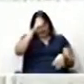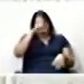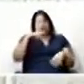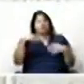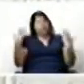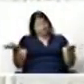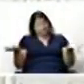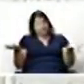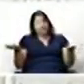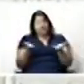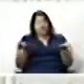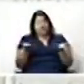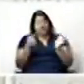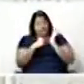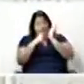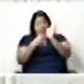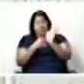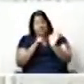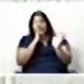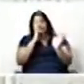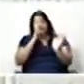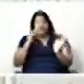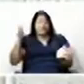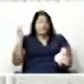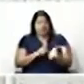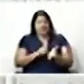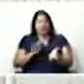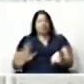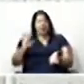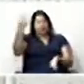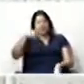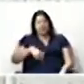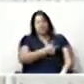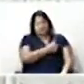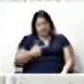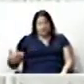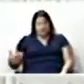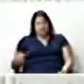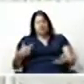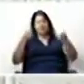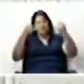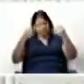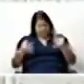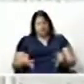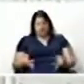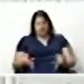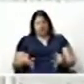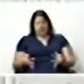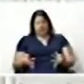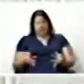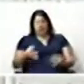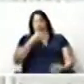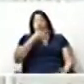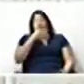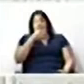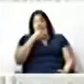queria trazer aqui um exemplo que aconteceu essa semana para poder justificar as